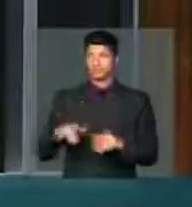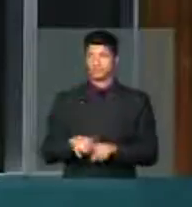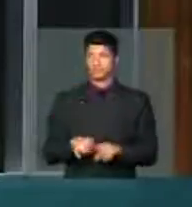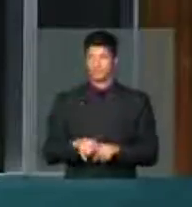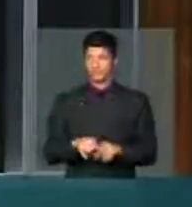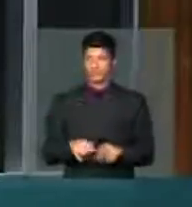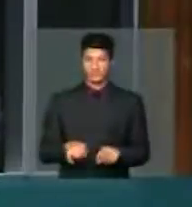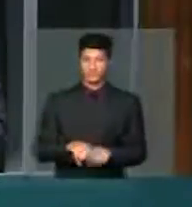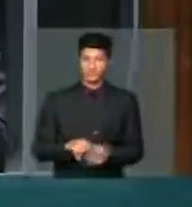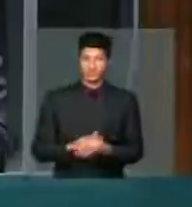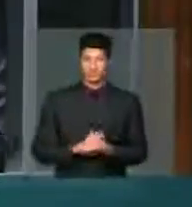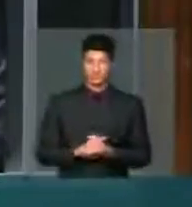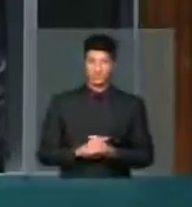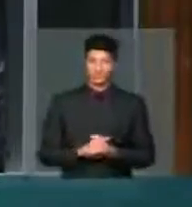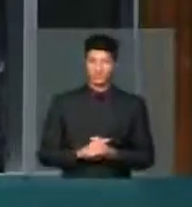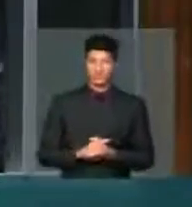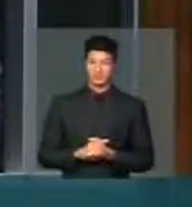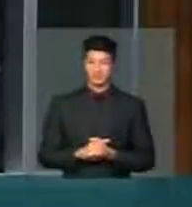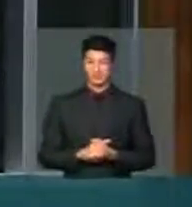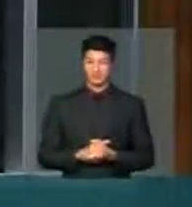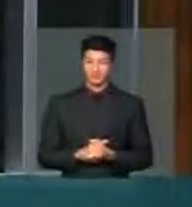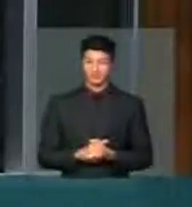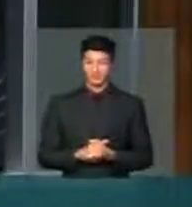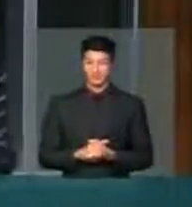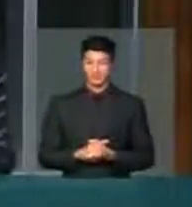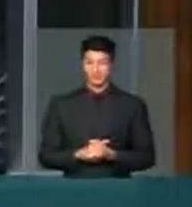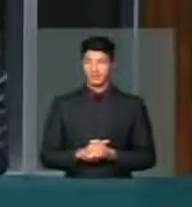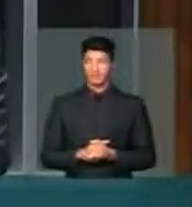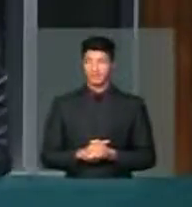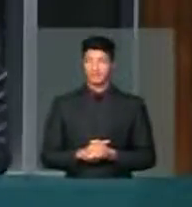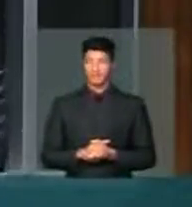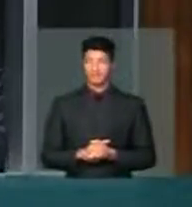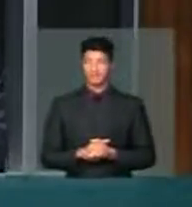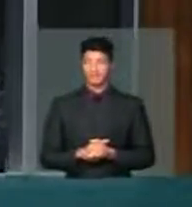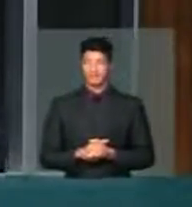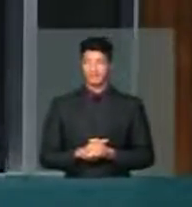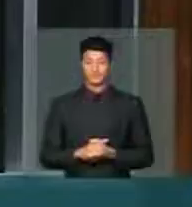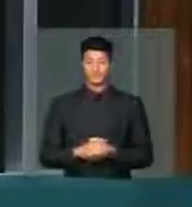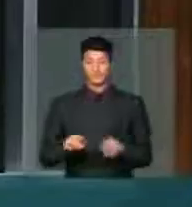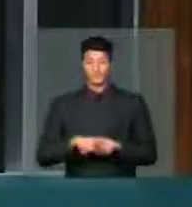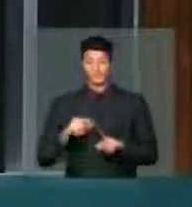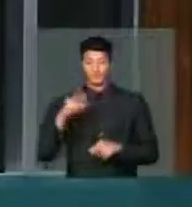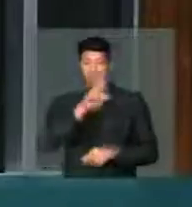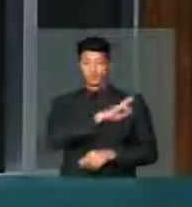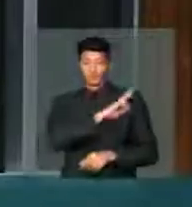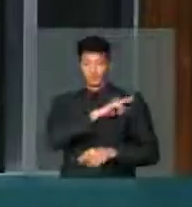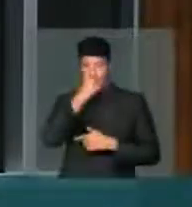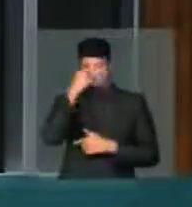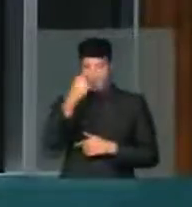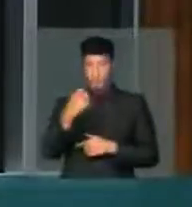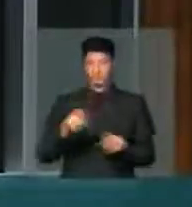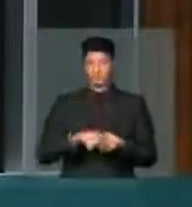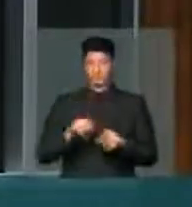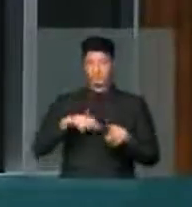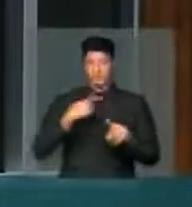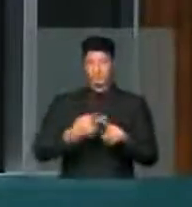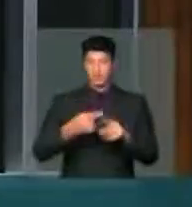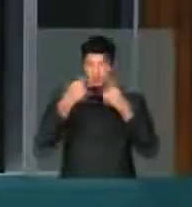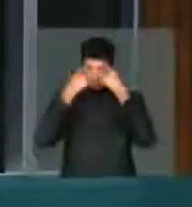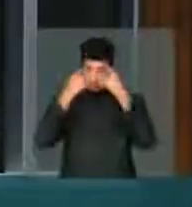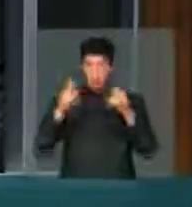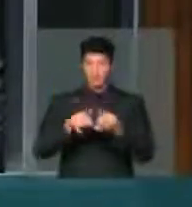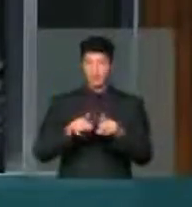idade penal na Constituição. Os jovens brasileiros, longe de serem autores de violência, são muito mais